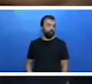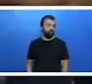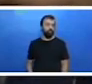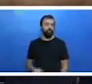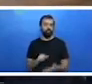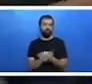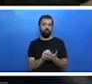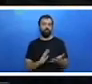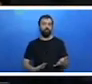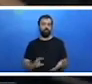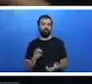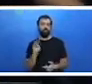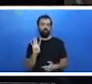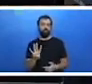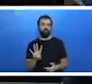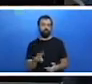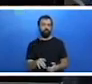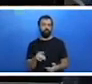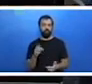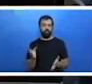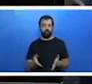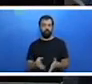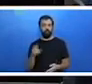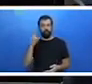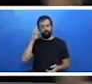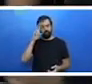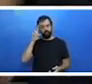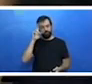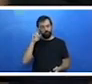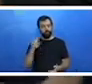Atividade 4. Nós vamos relembrar